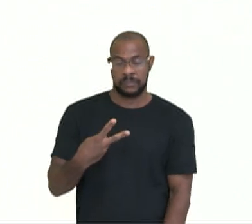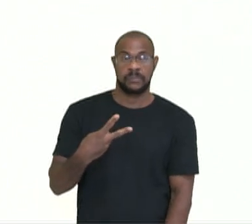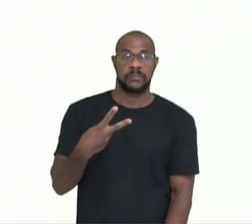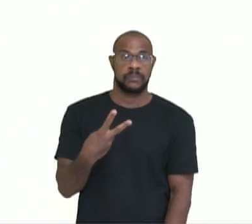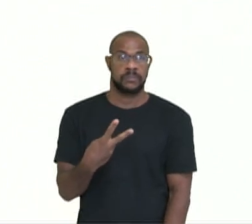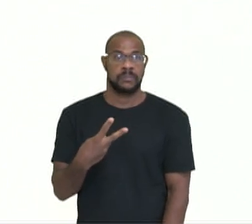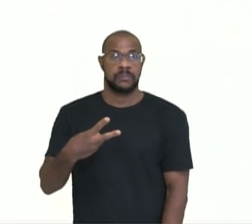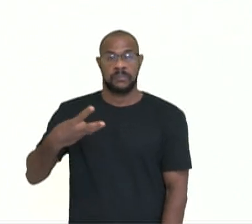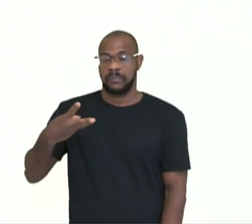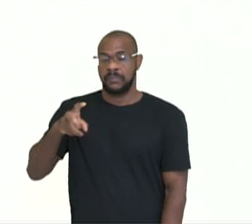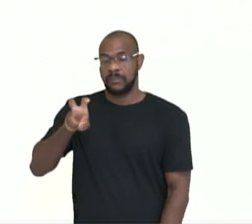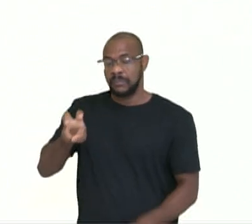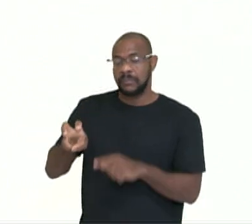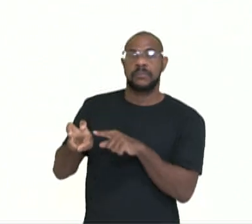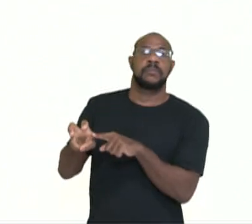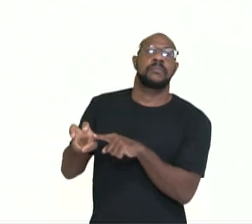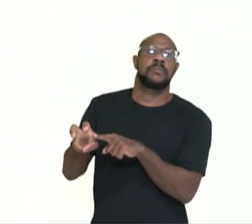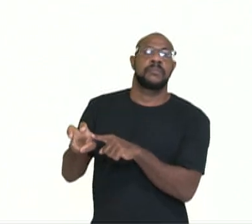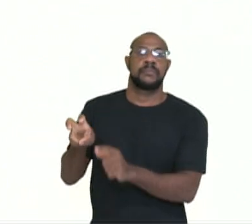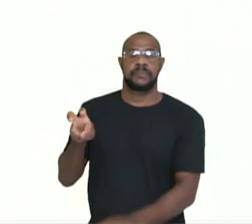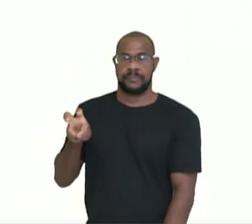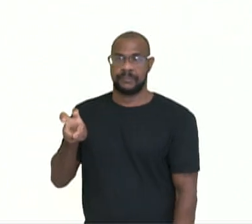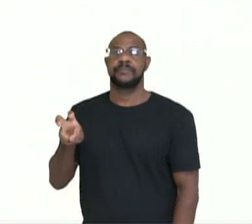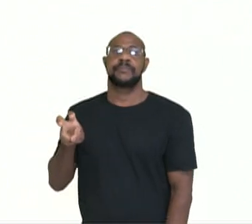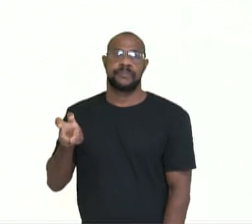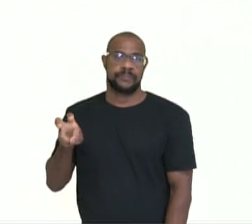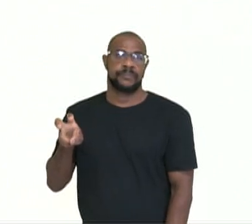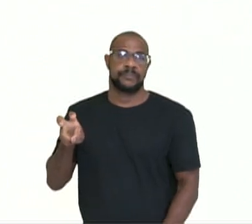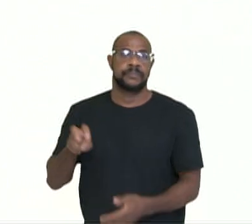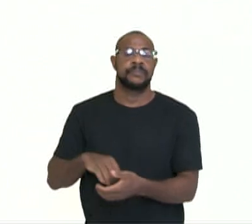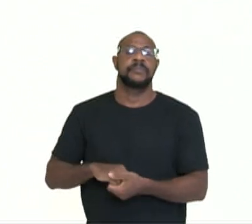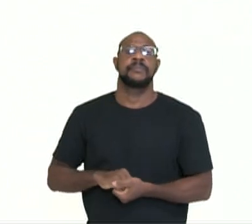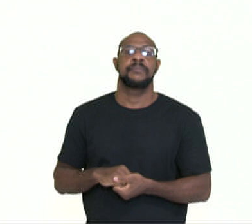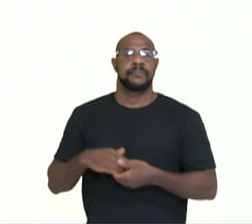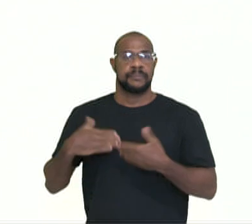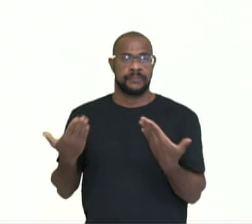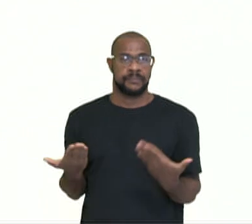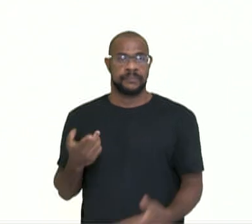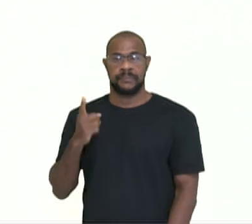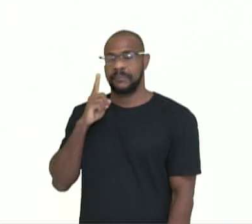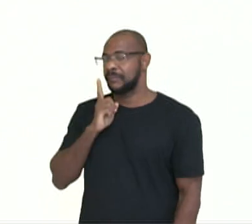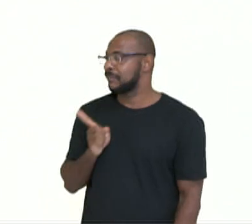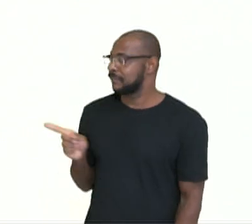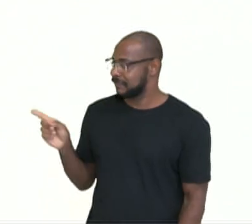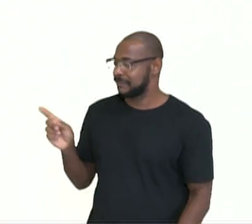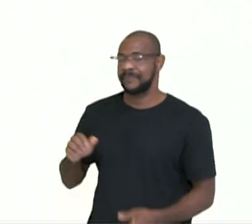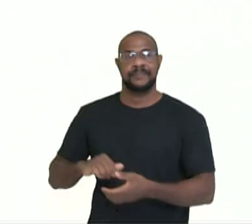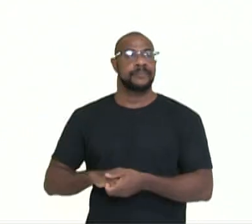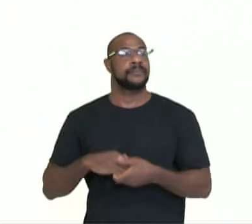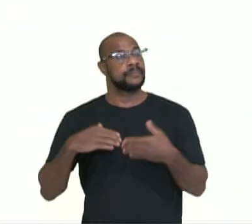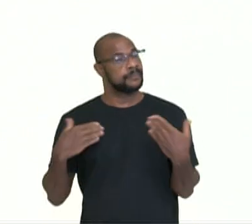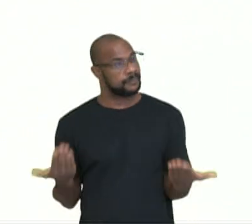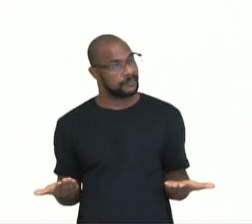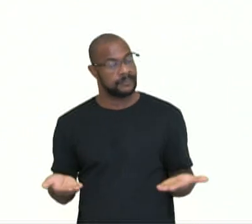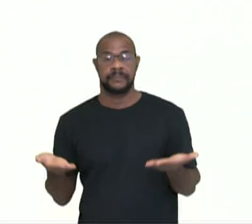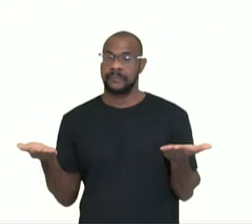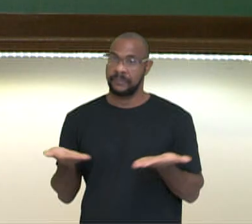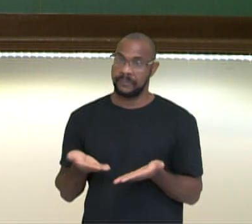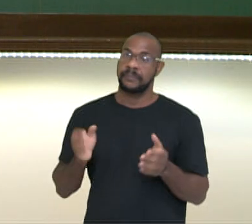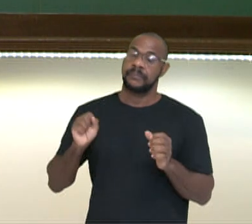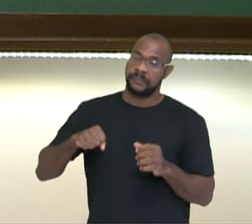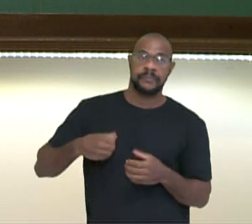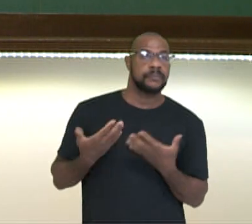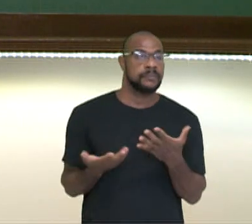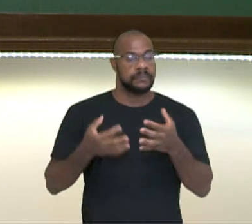deixei bem detalhada, sobra como resto o ângulo de 235 graus. Então, agora sim que eu